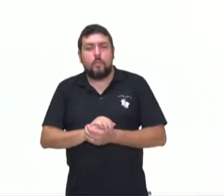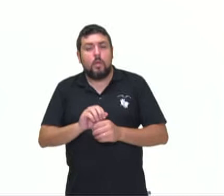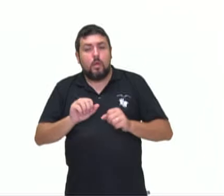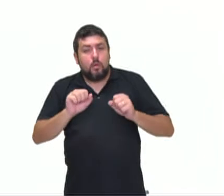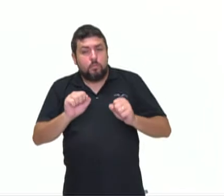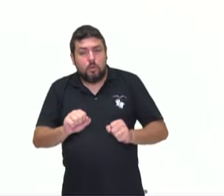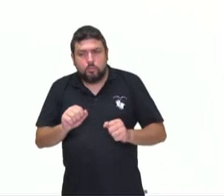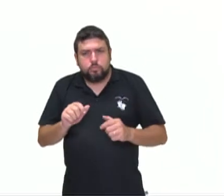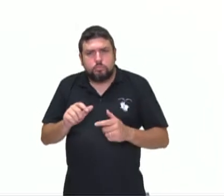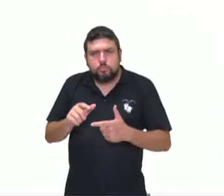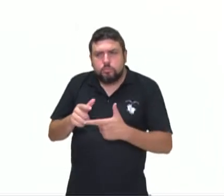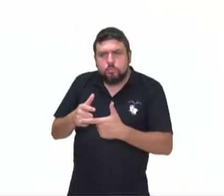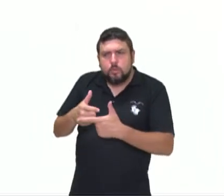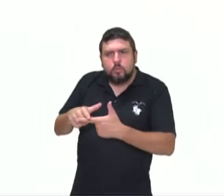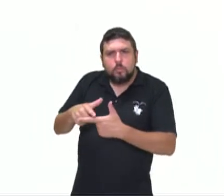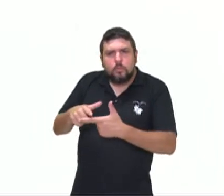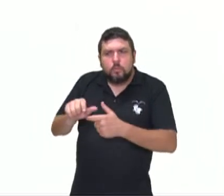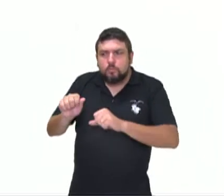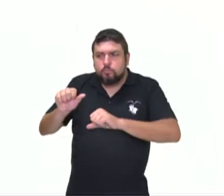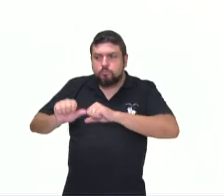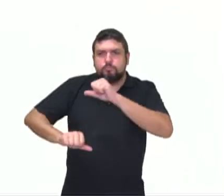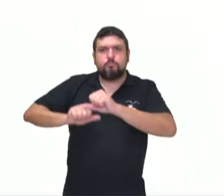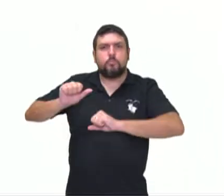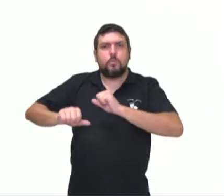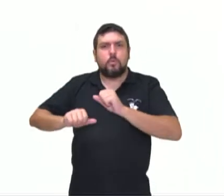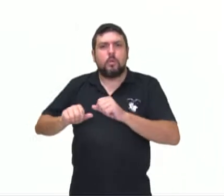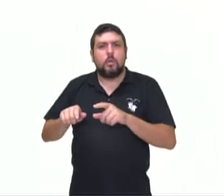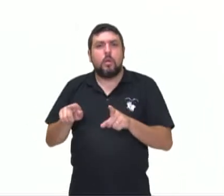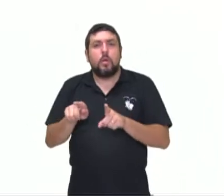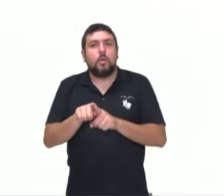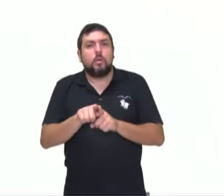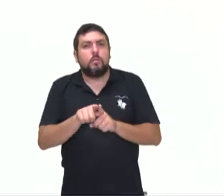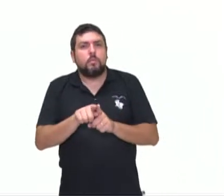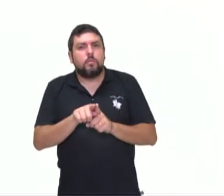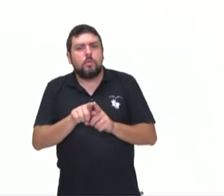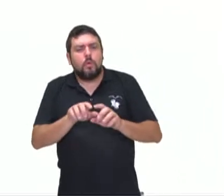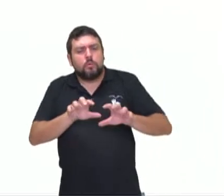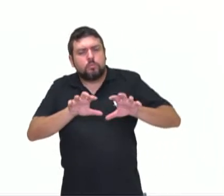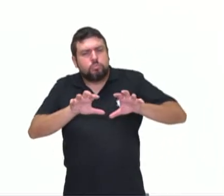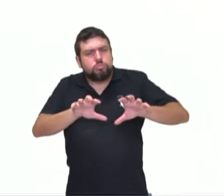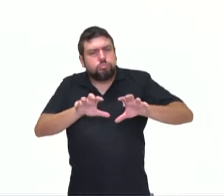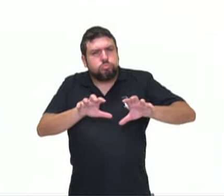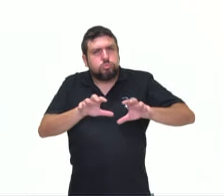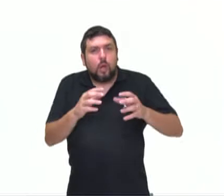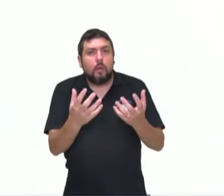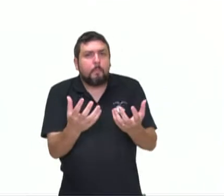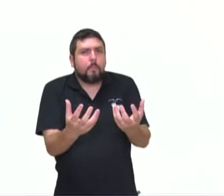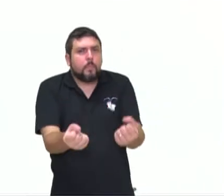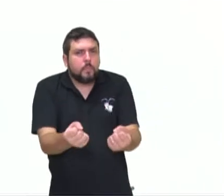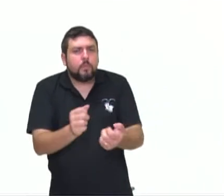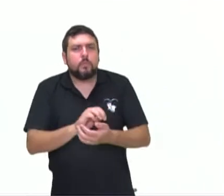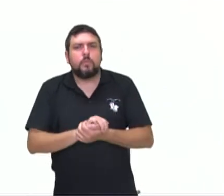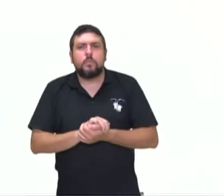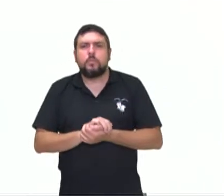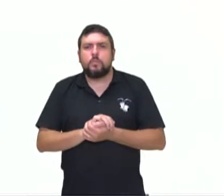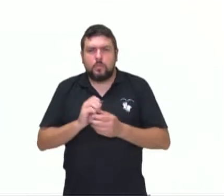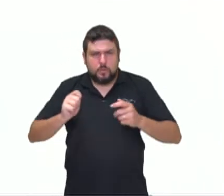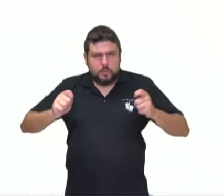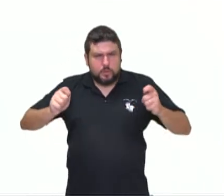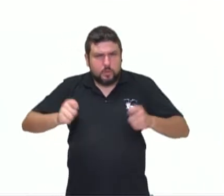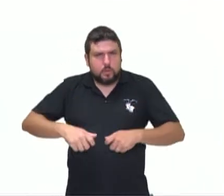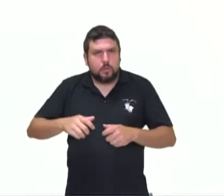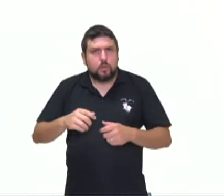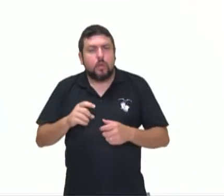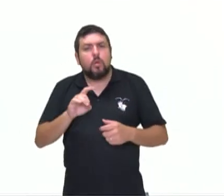é possível convencer pessoas apenas conversando? Será que é possível? Será que é possível convencer pessoas